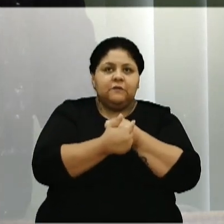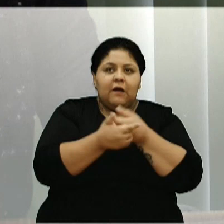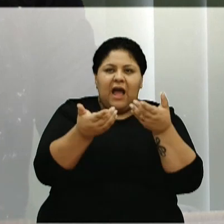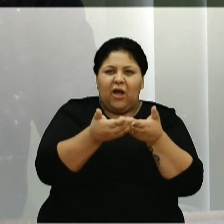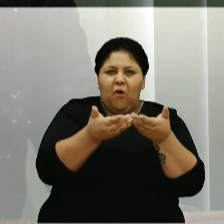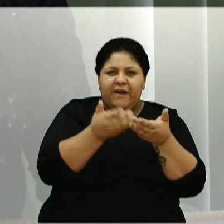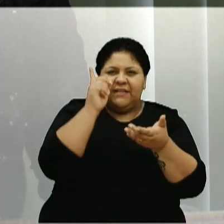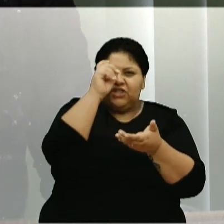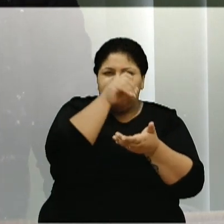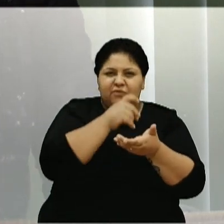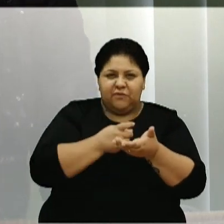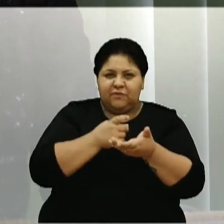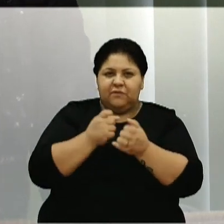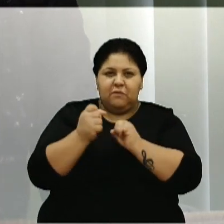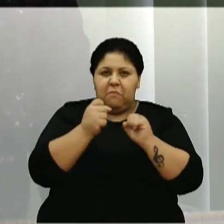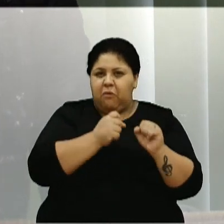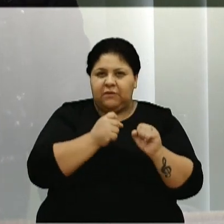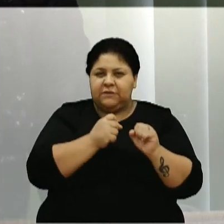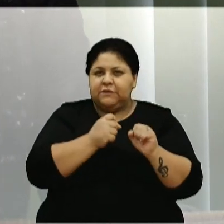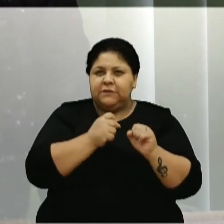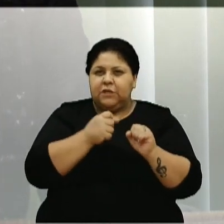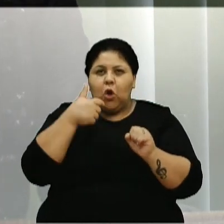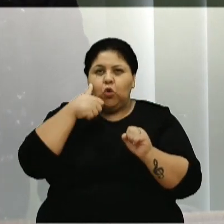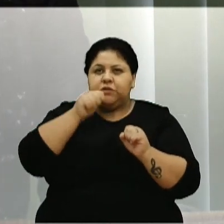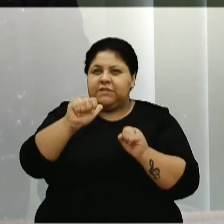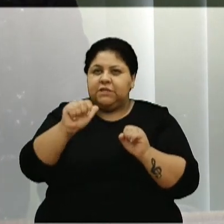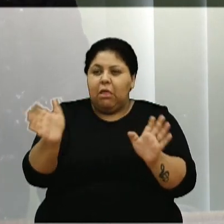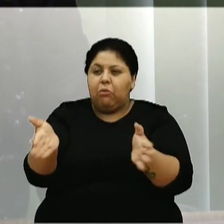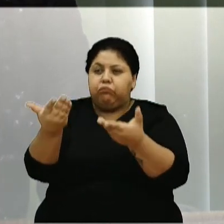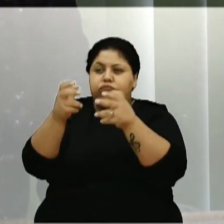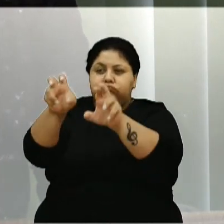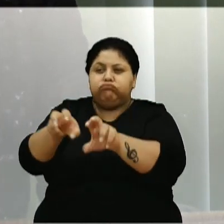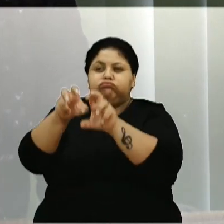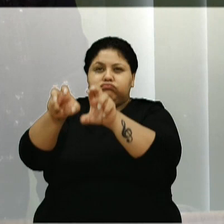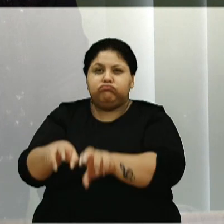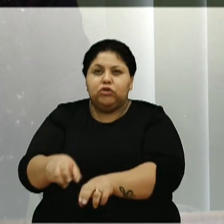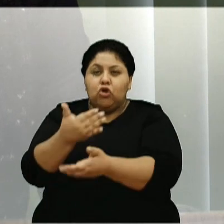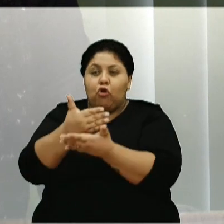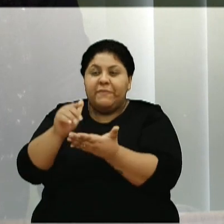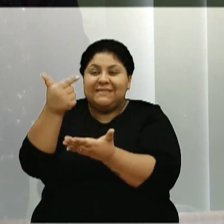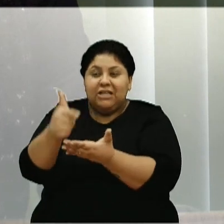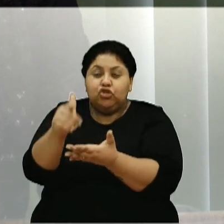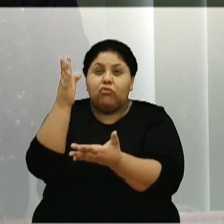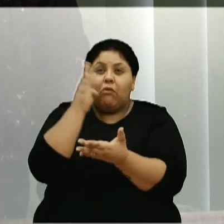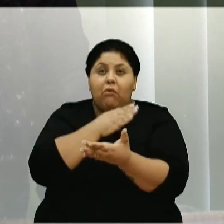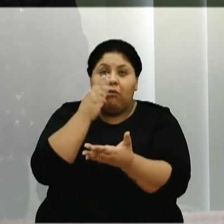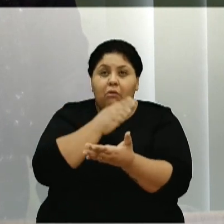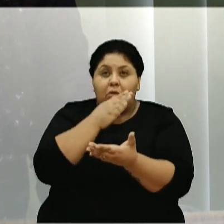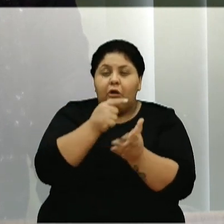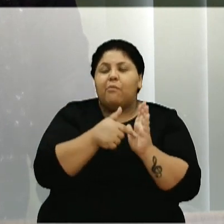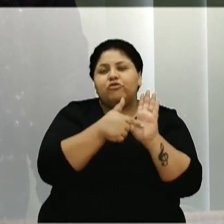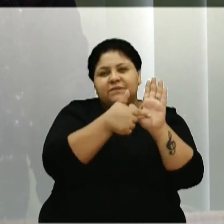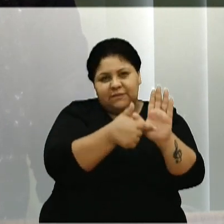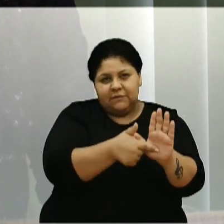ela consiga, né, que está o nosso interior, ela consiga se reerguer com rapidez, mostrando que, apesar de